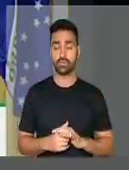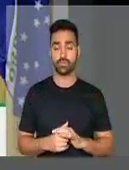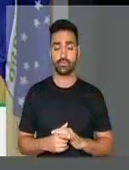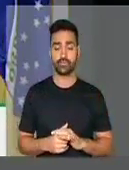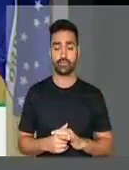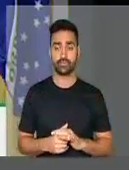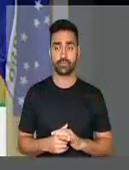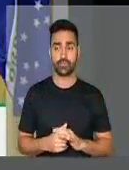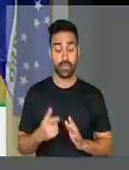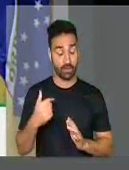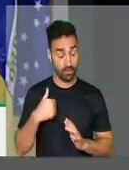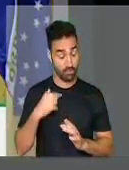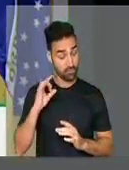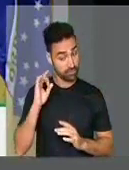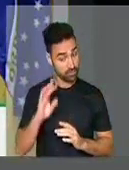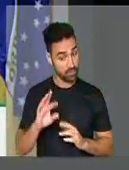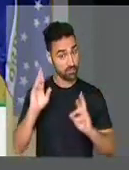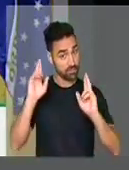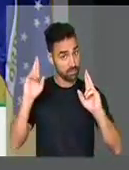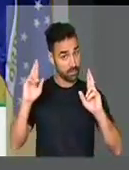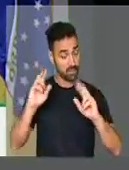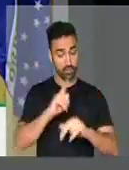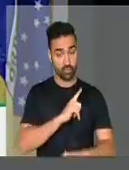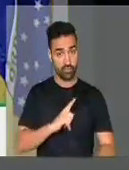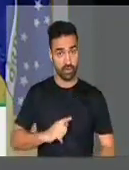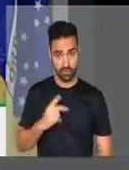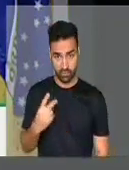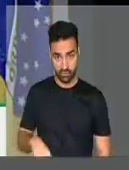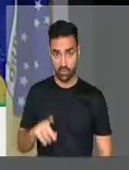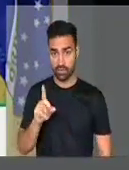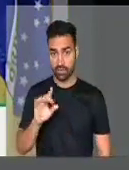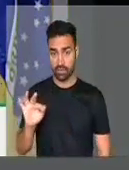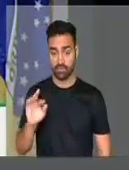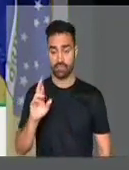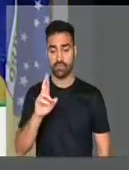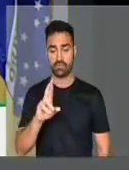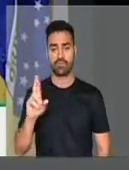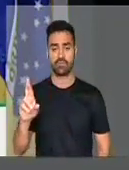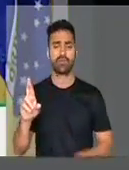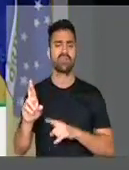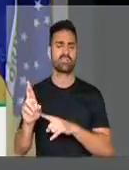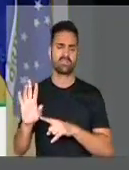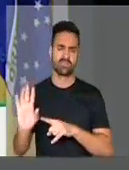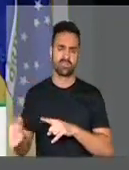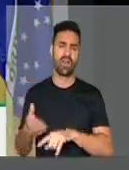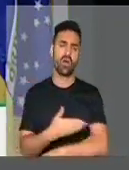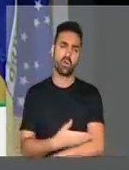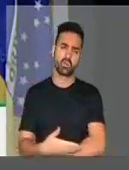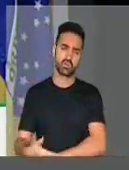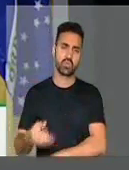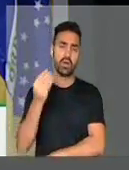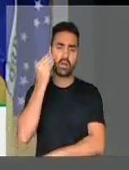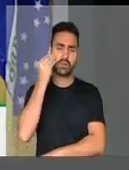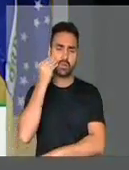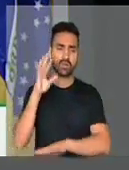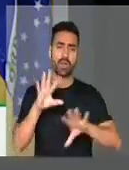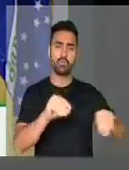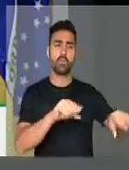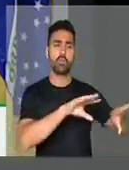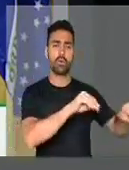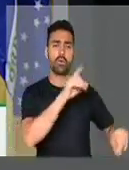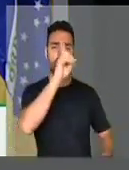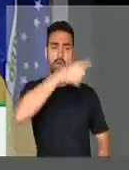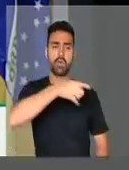só espero que o governador Rodrigo Hollenberg, habituado a tentar calar os seus opressores ou